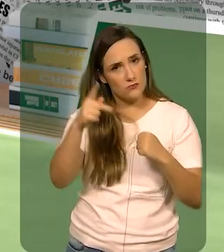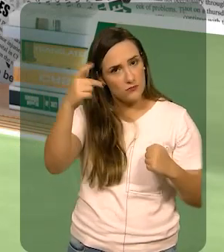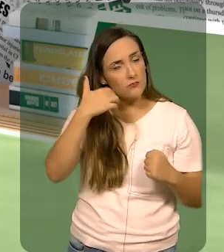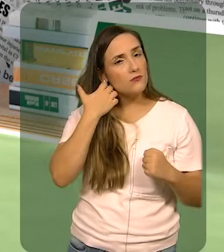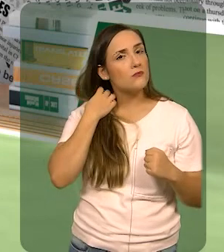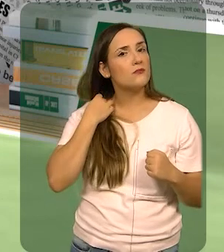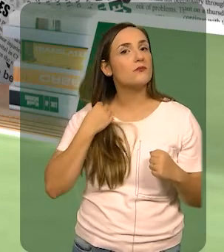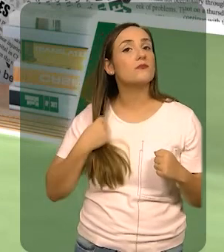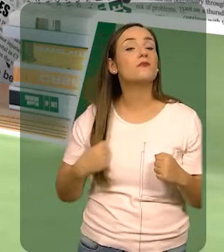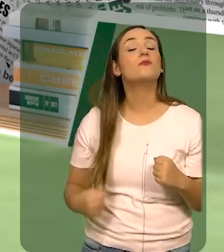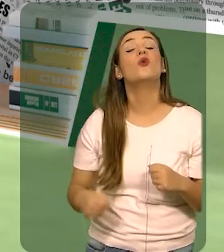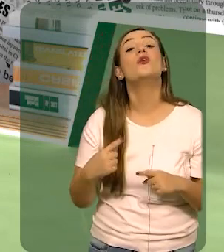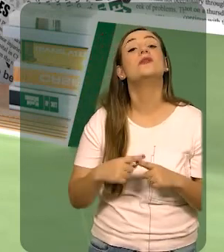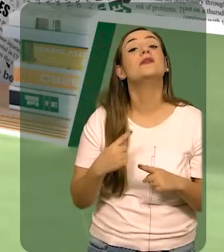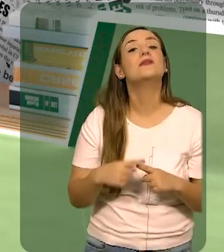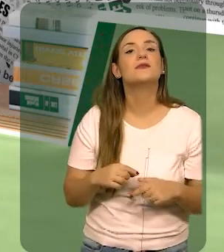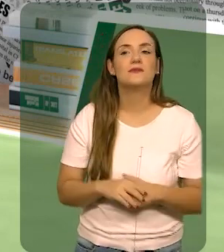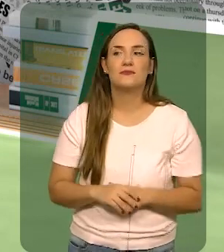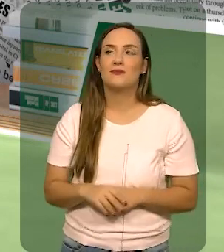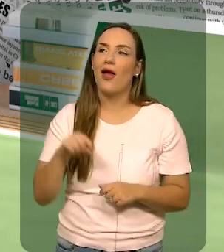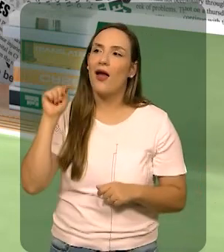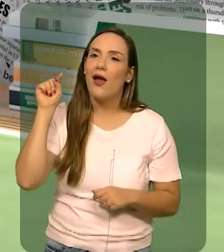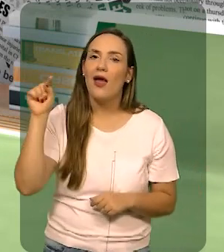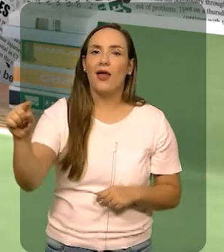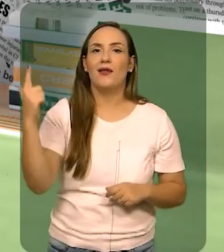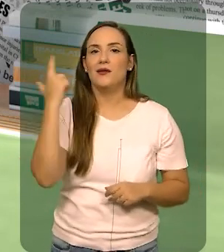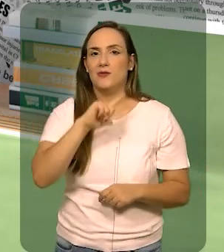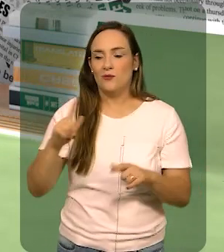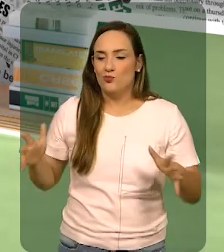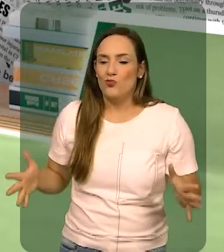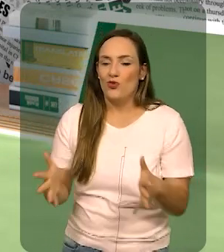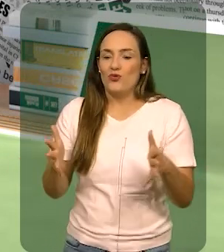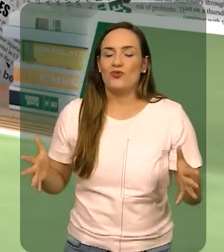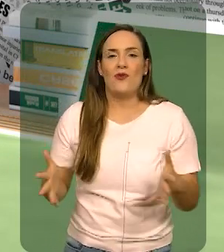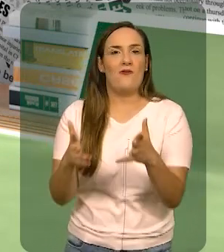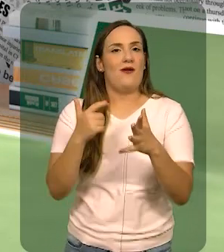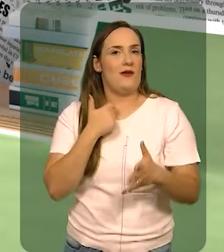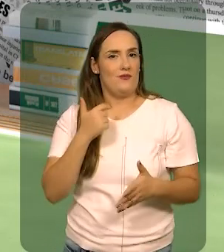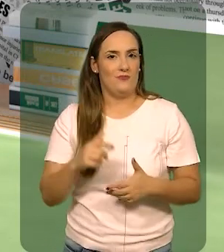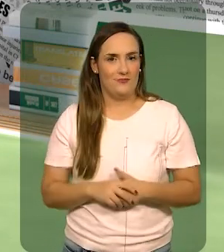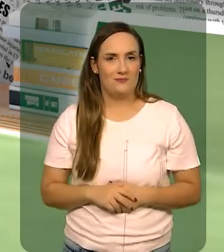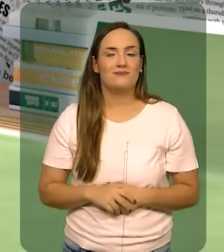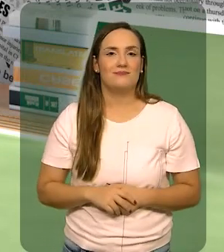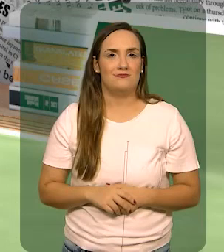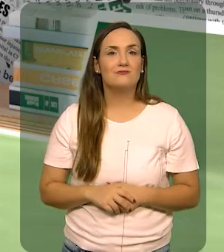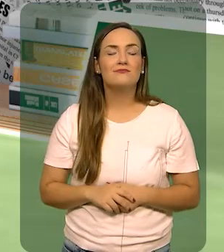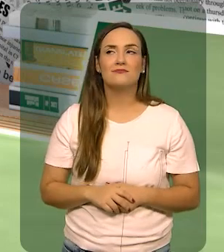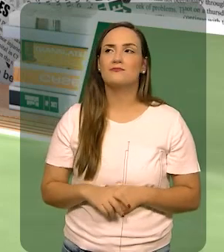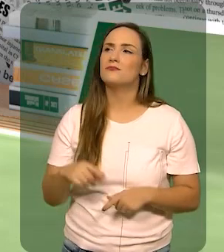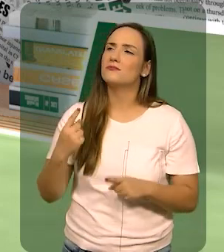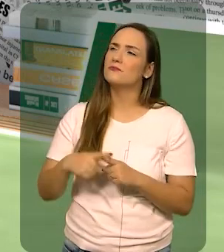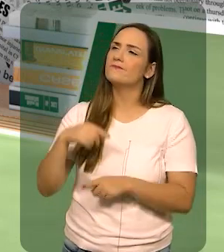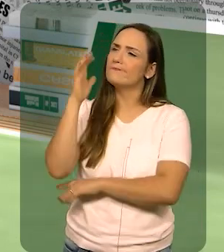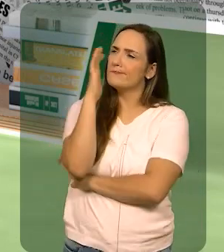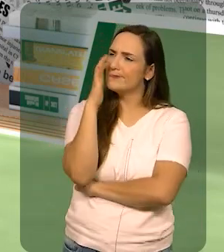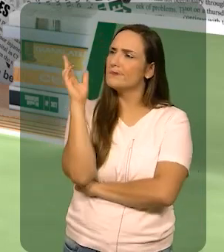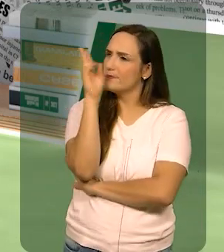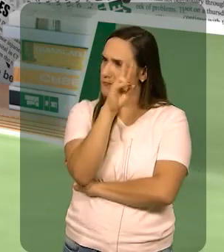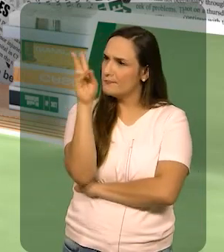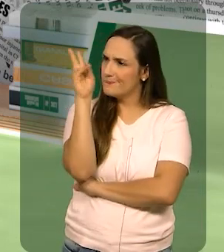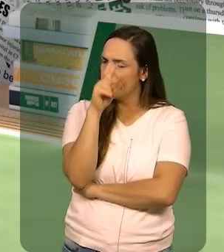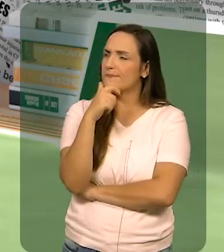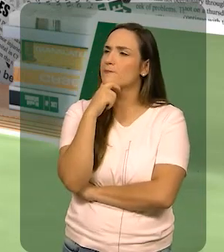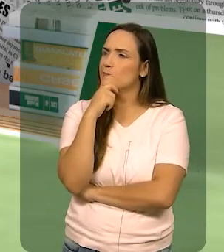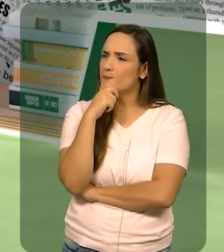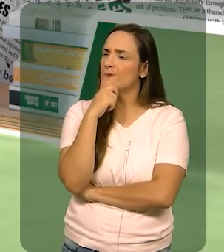Tenho pós-graduação, graças a eles que me incentivaram. Porque eu vi, né, eles, eu vi as histórias deles, que